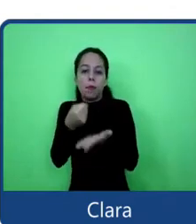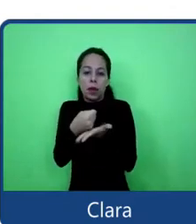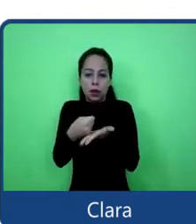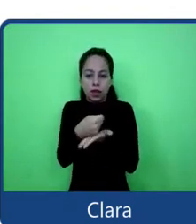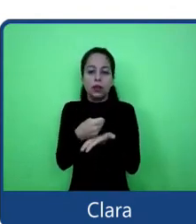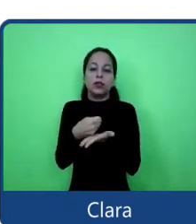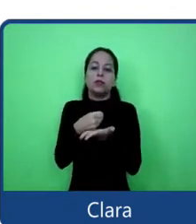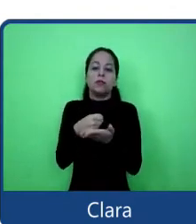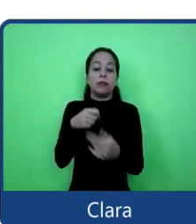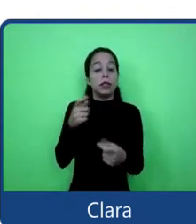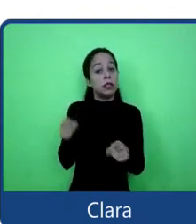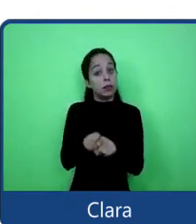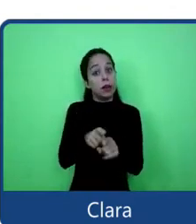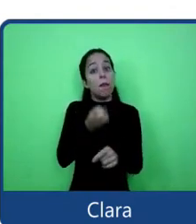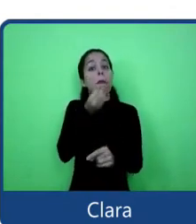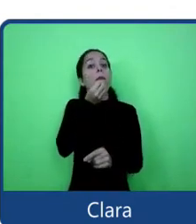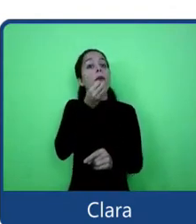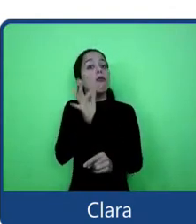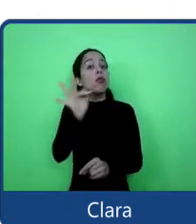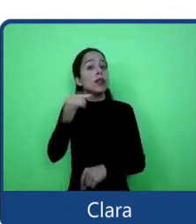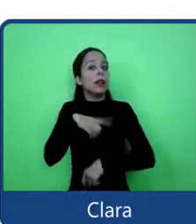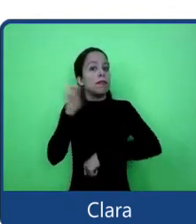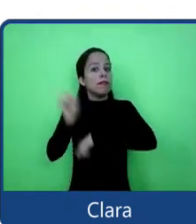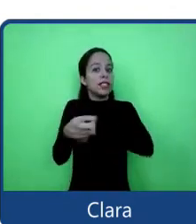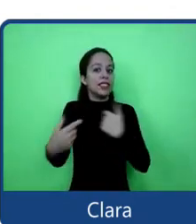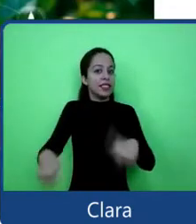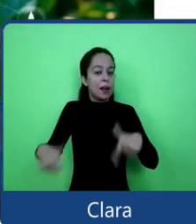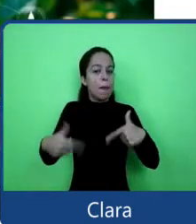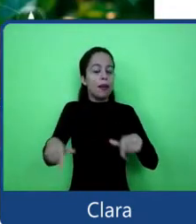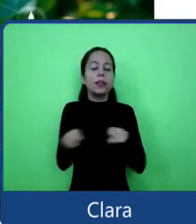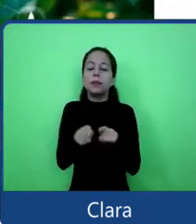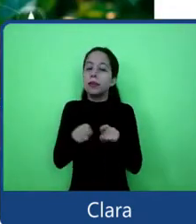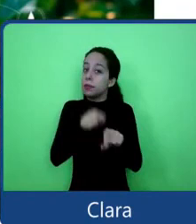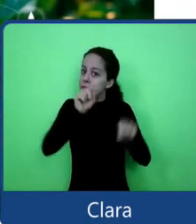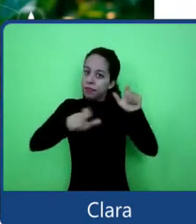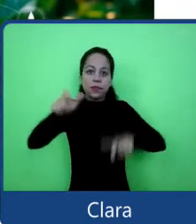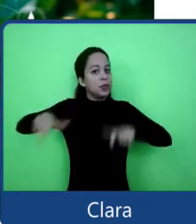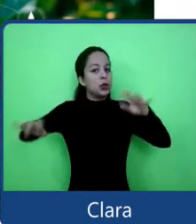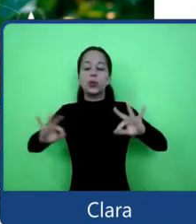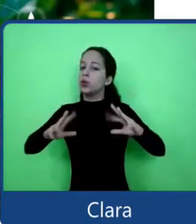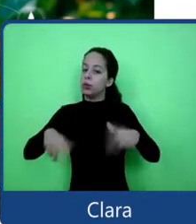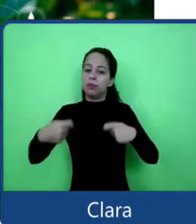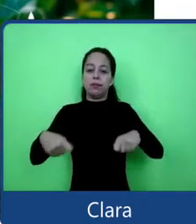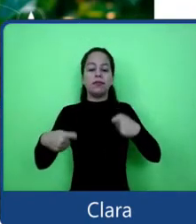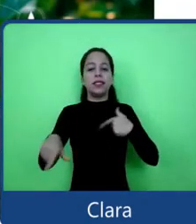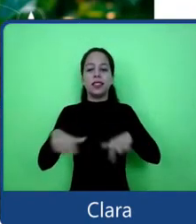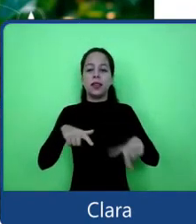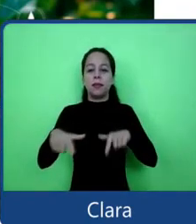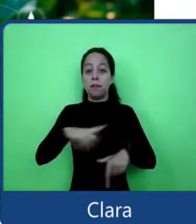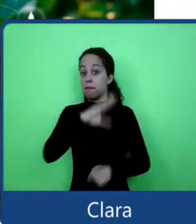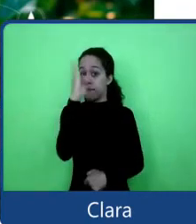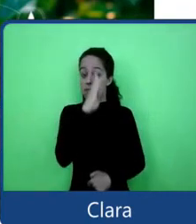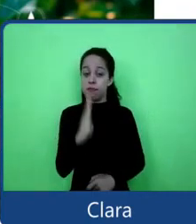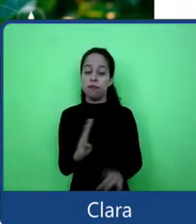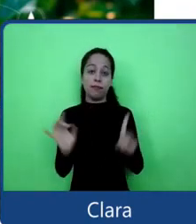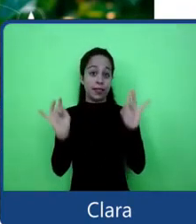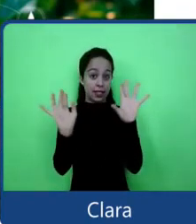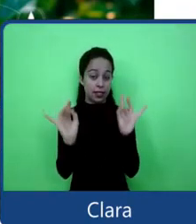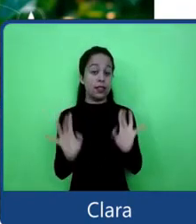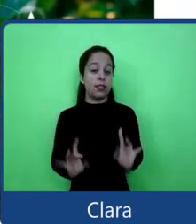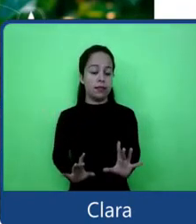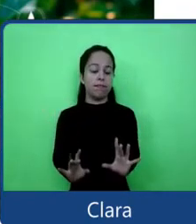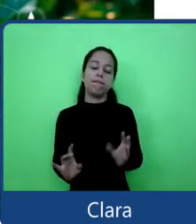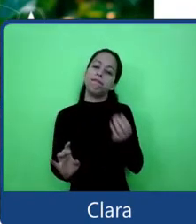né? E todos precisam de emprego, então isso é bem legal. E para o Brasil, especificamente, seria